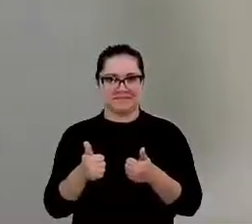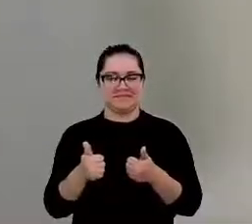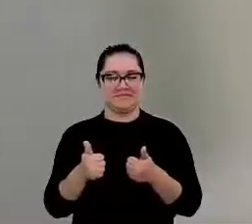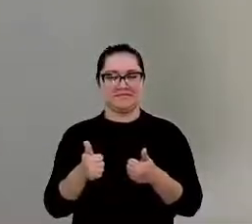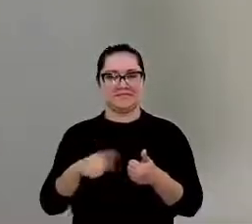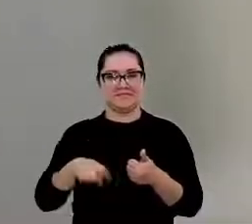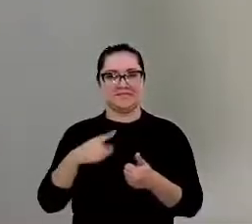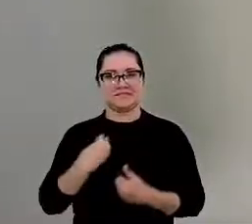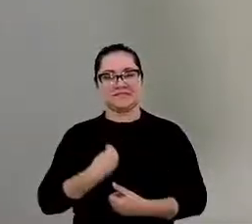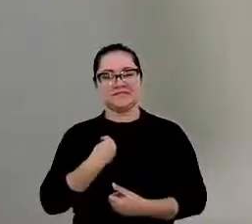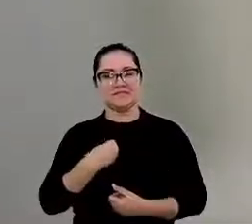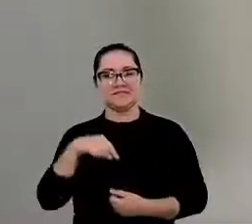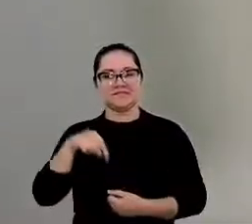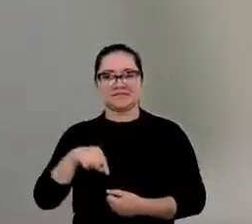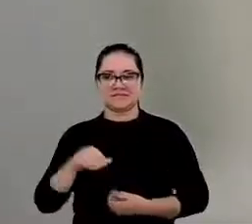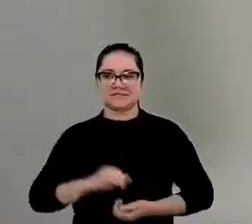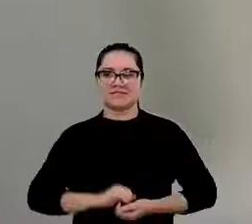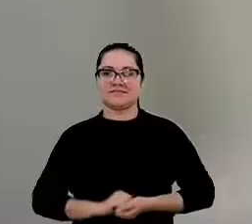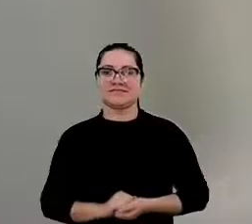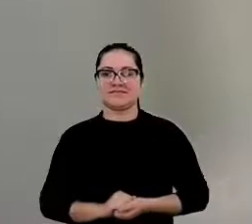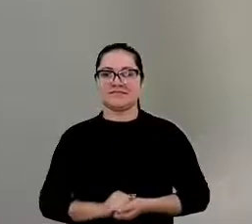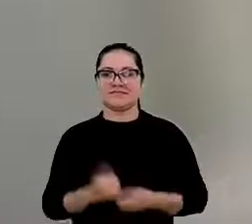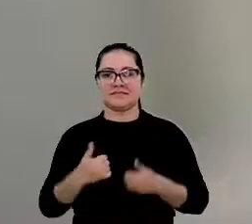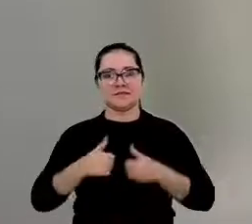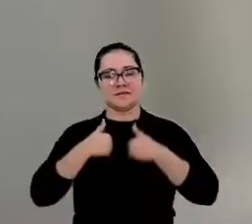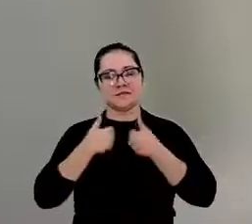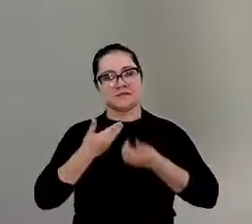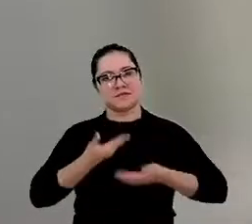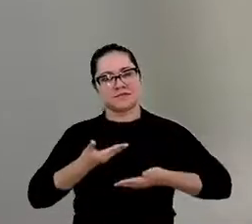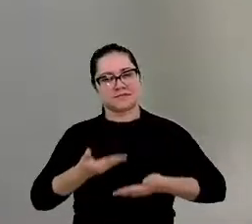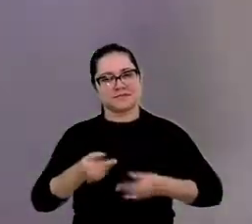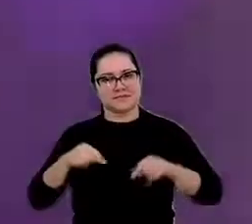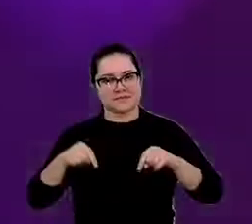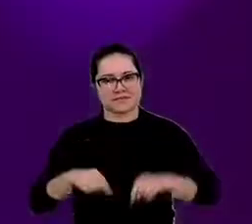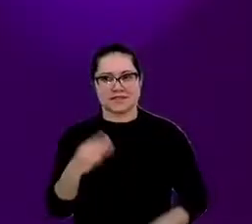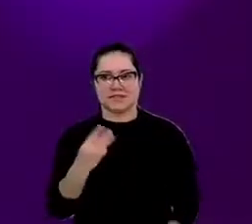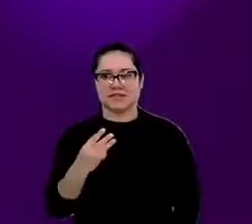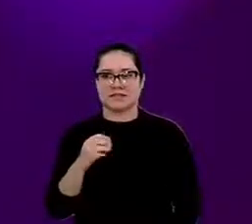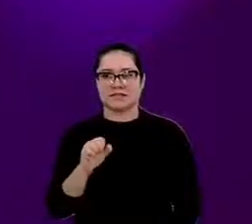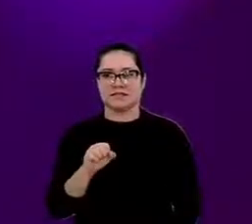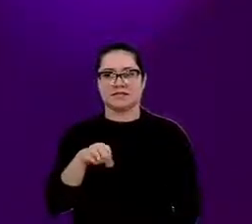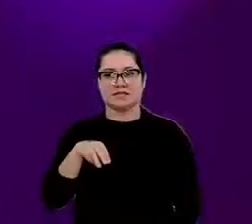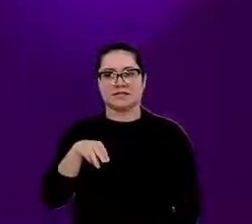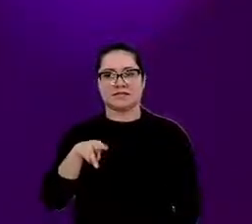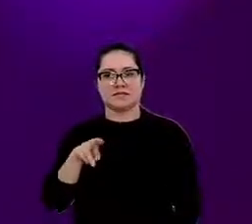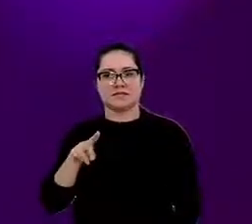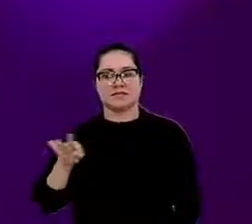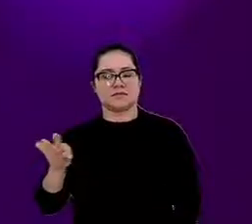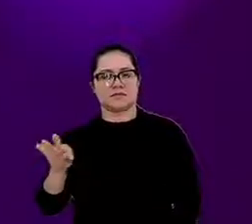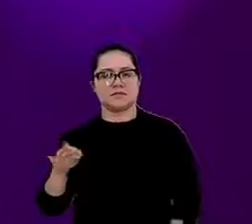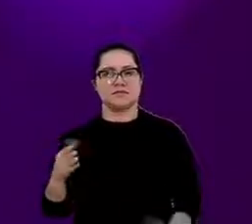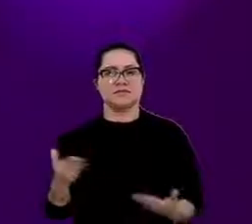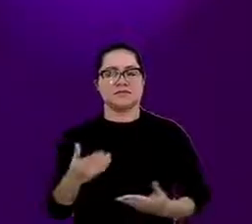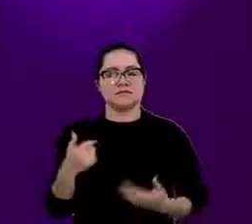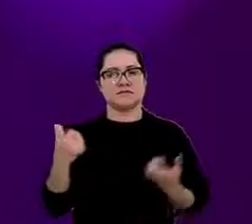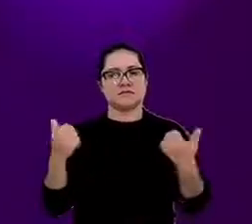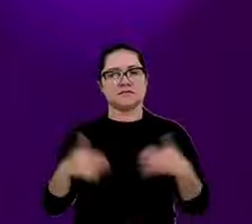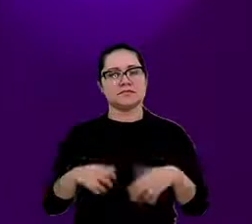do Américas aí pelo honroso convite nesse terceiro Summit, né? Américas, para falar um pouco sobre